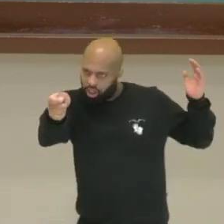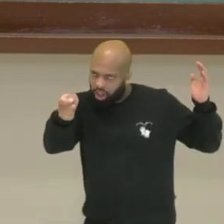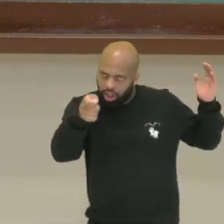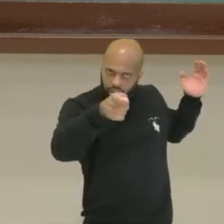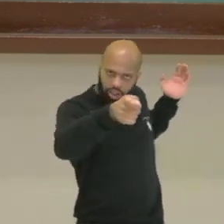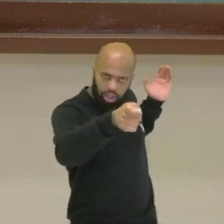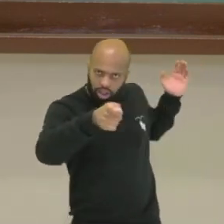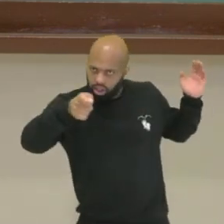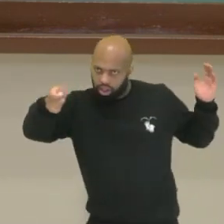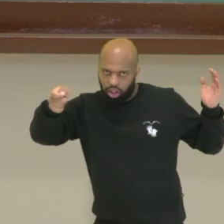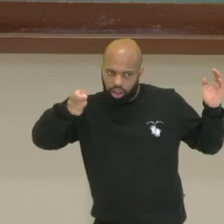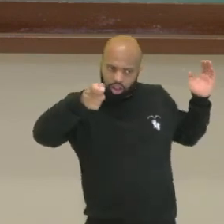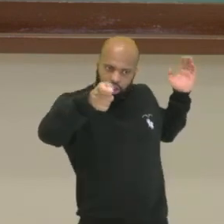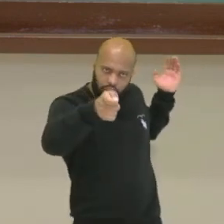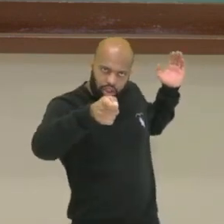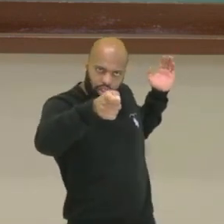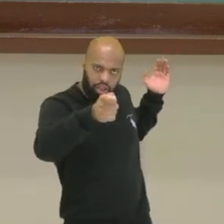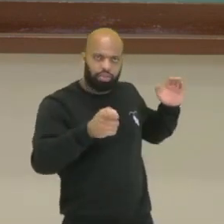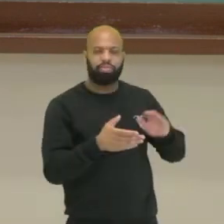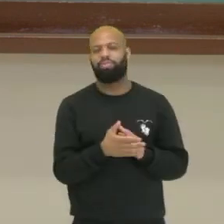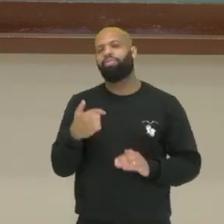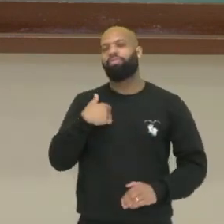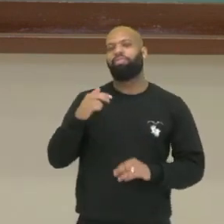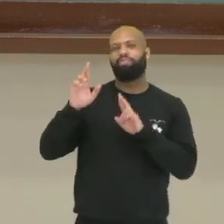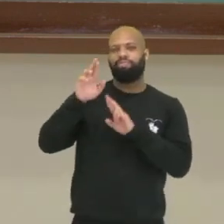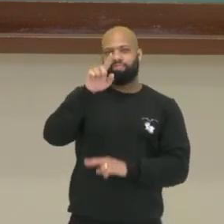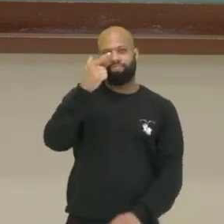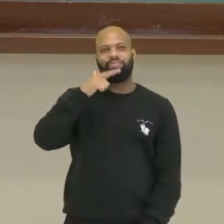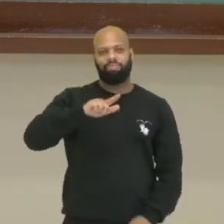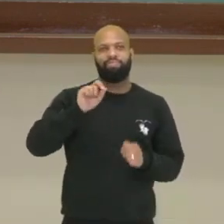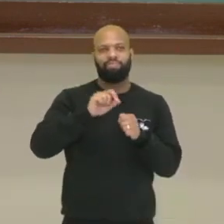adversário imaginário? Espero que sim.